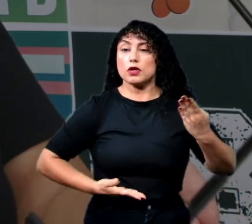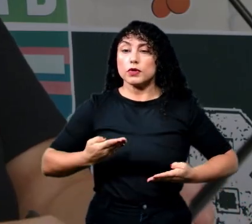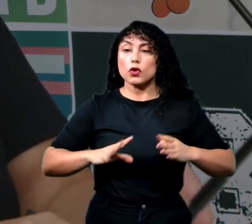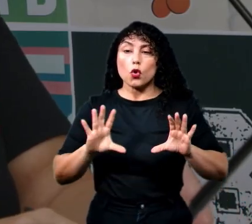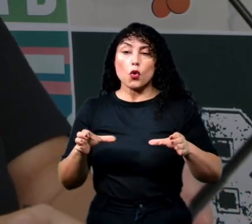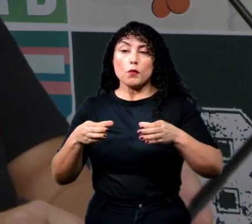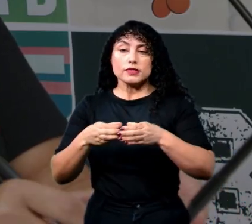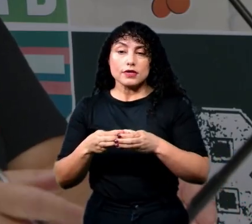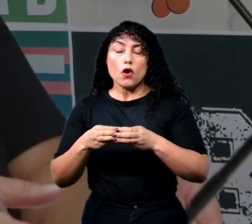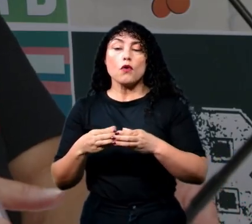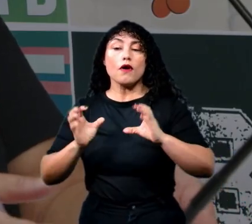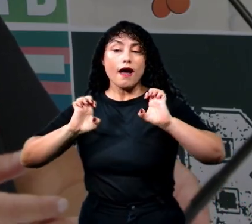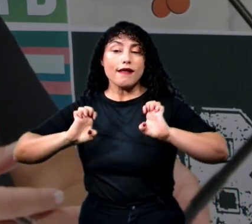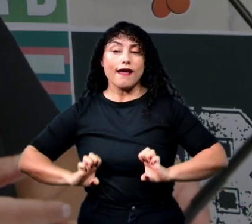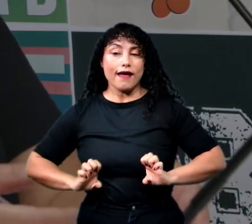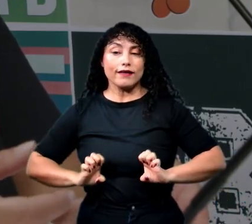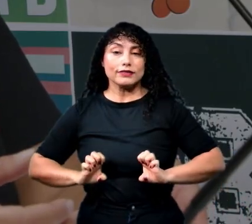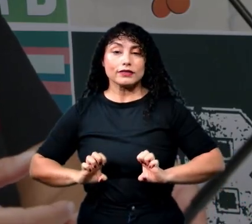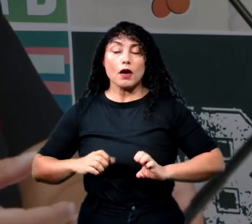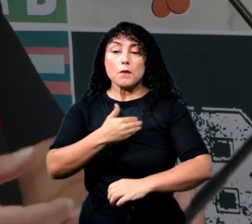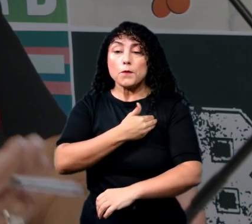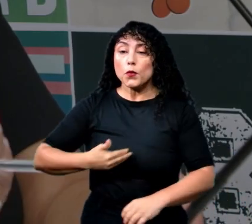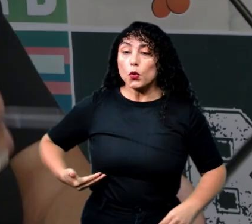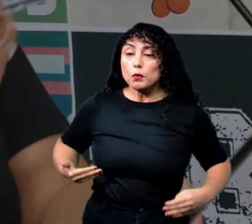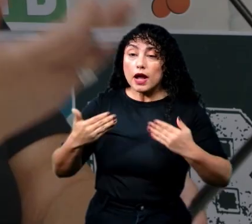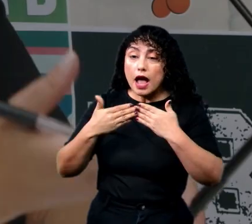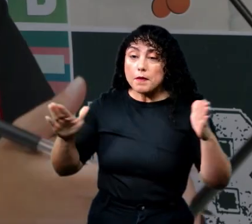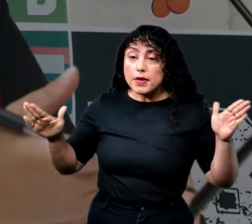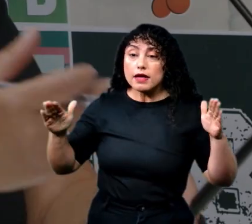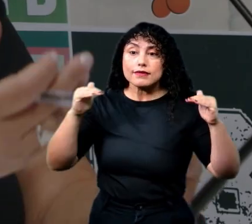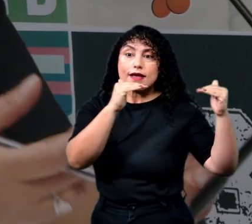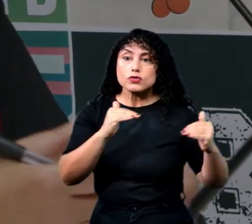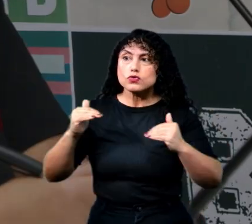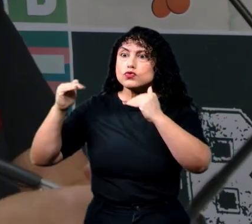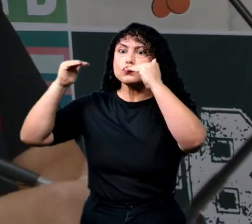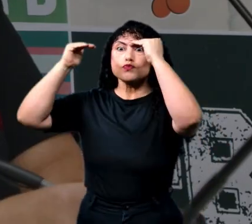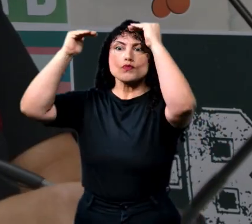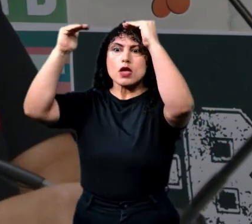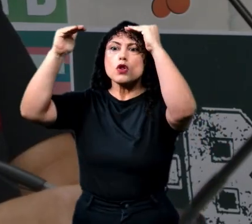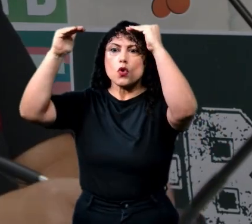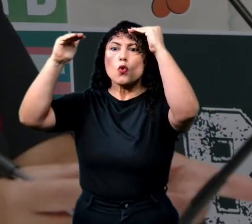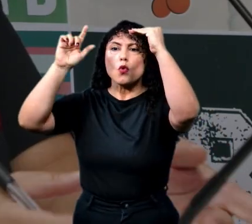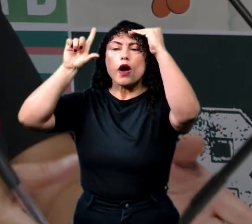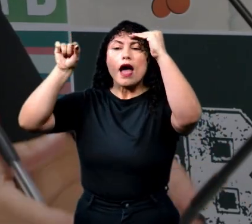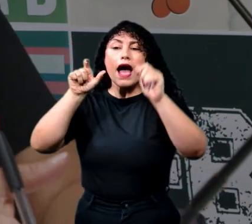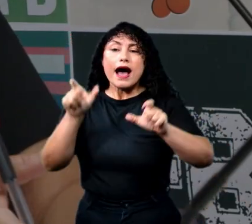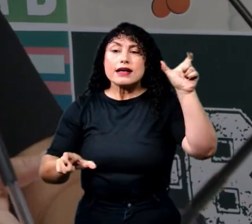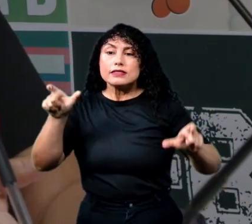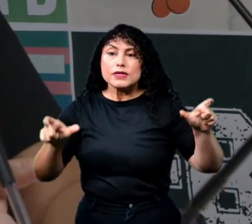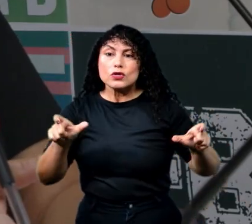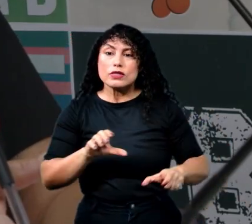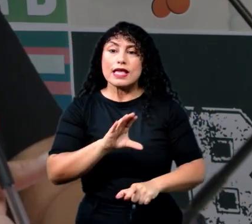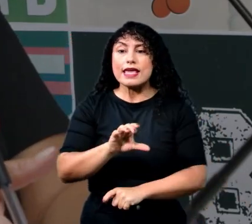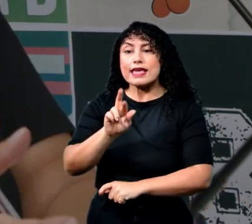comissão de ética pública, que é a instância superior, assim dizendo, porque as pessoas que têm cargo